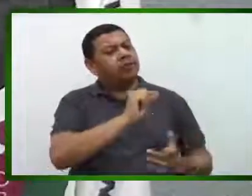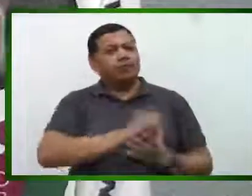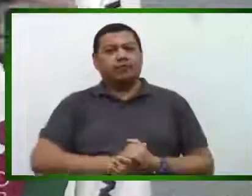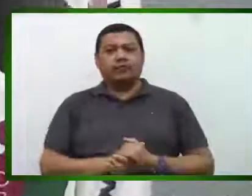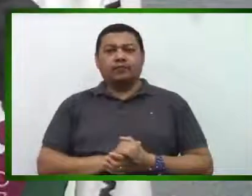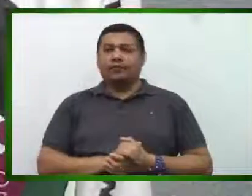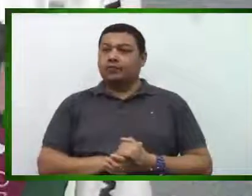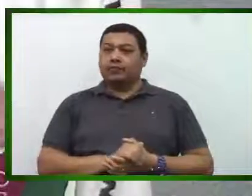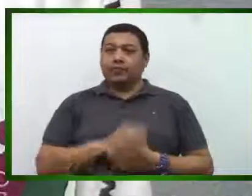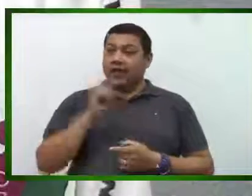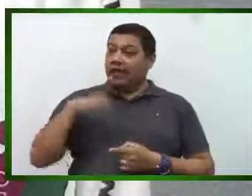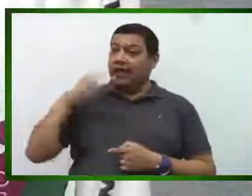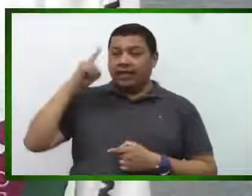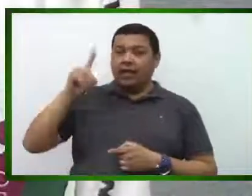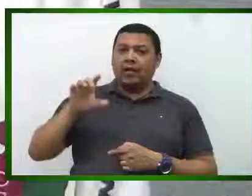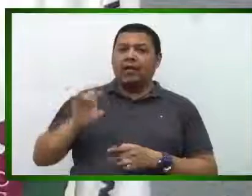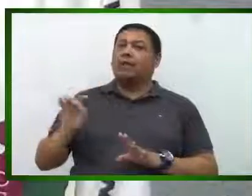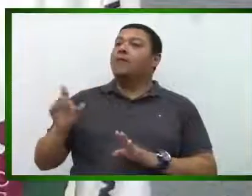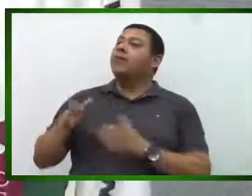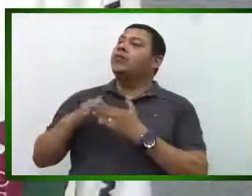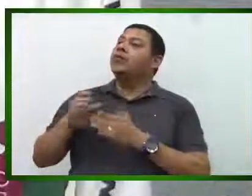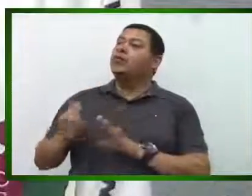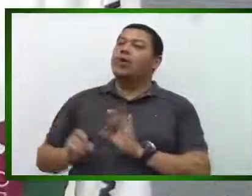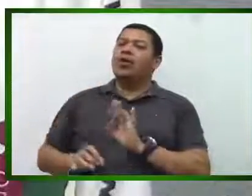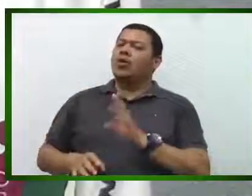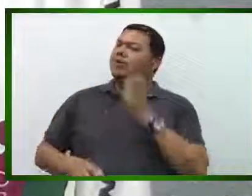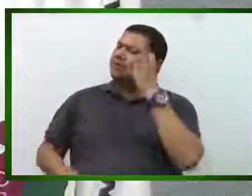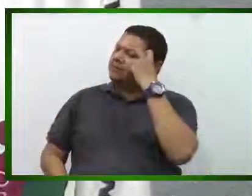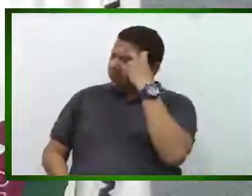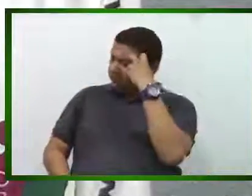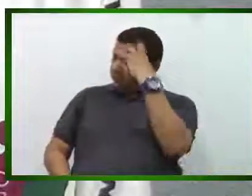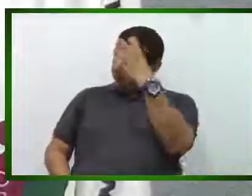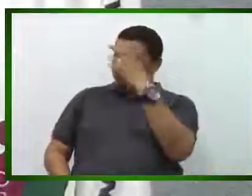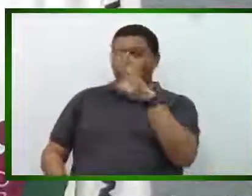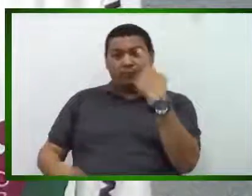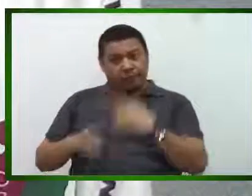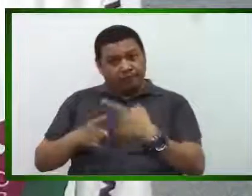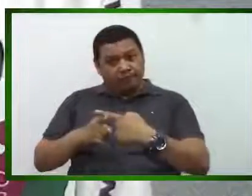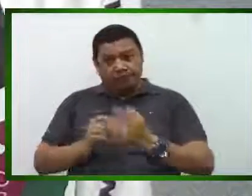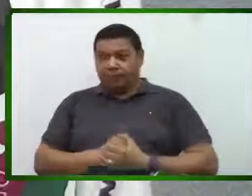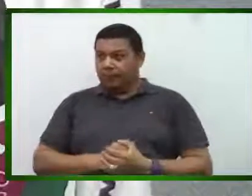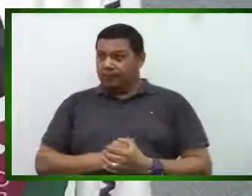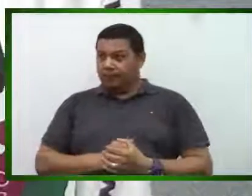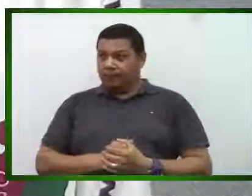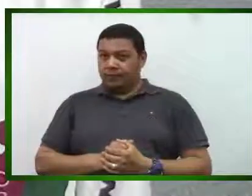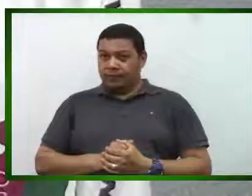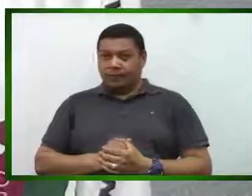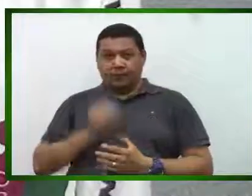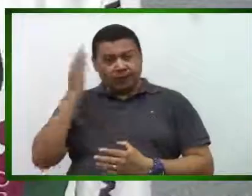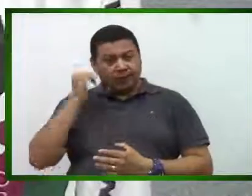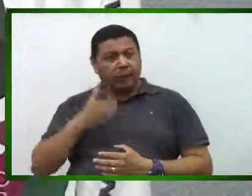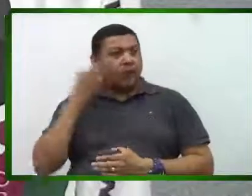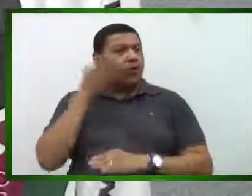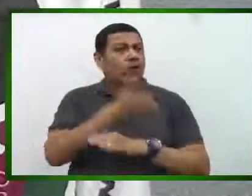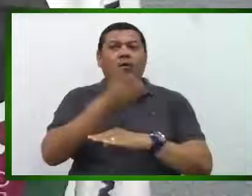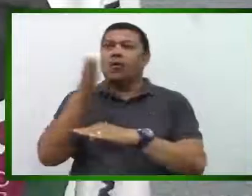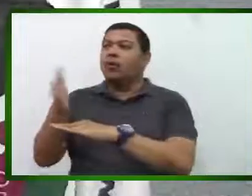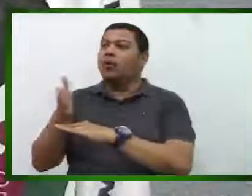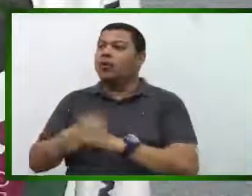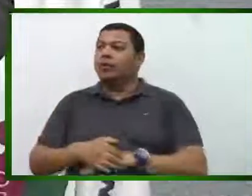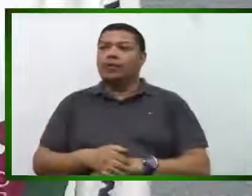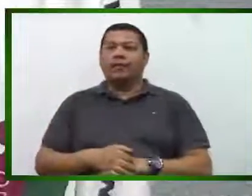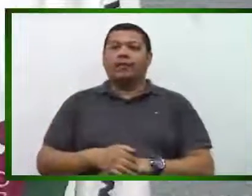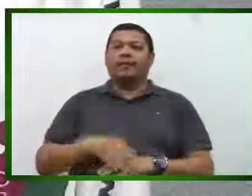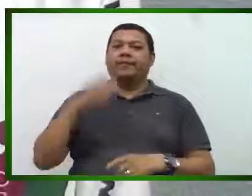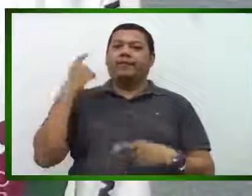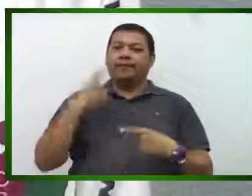O sábio Salomão pediu apenas sabedoria para poder sair e entrar. Quando ele fala sair, é porque ele